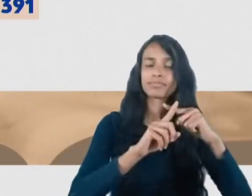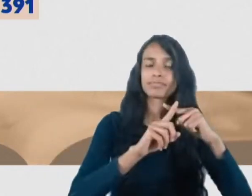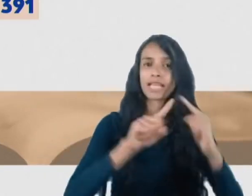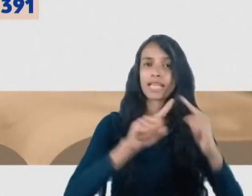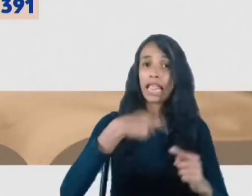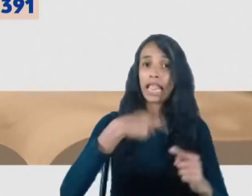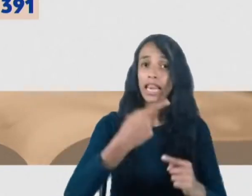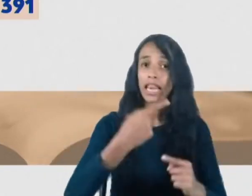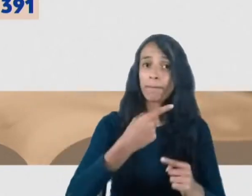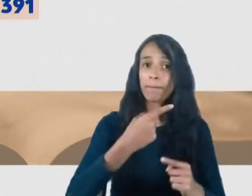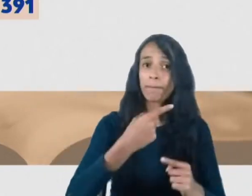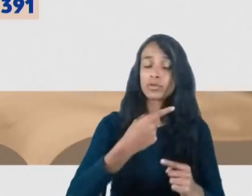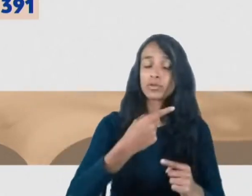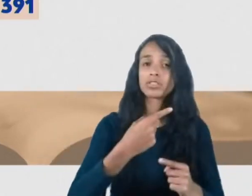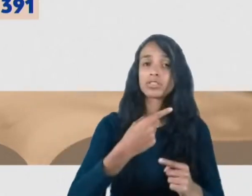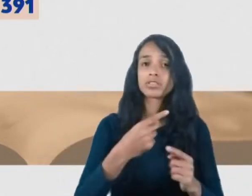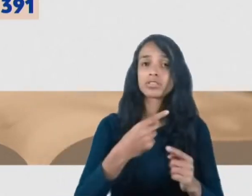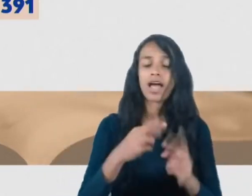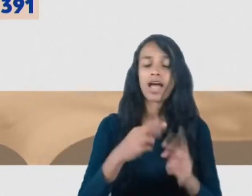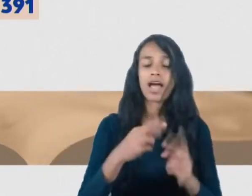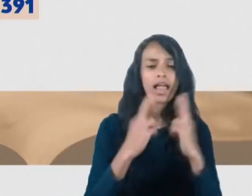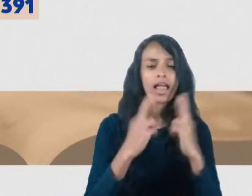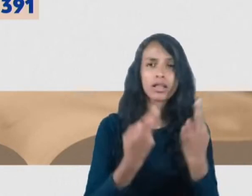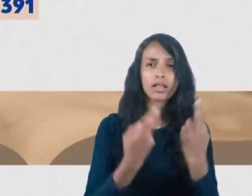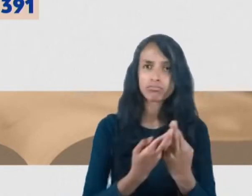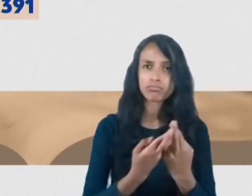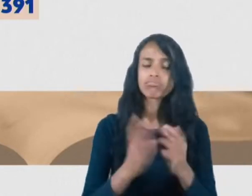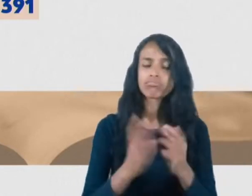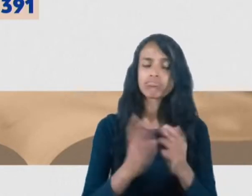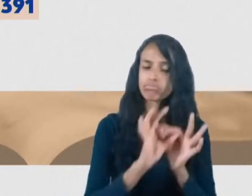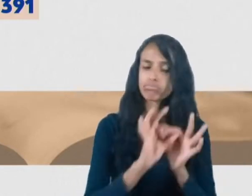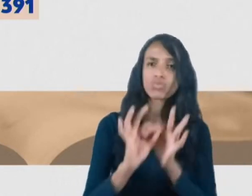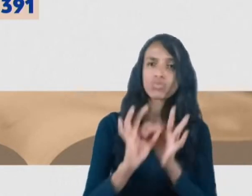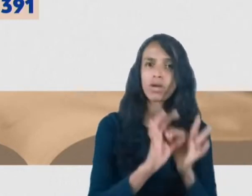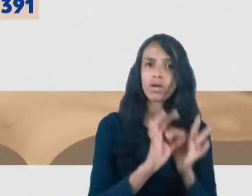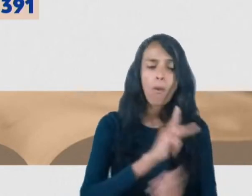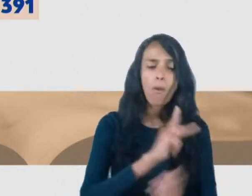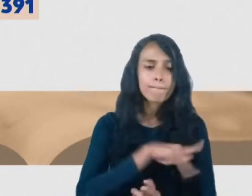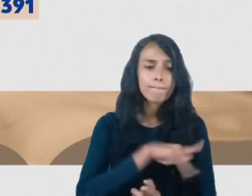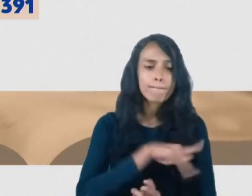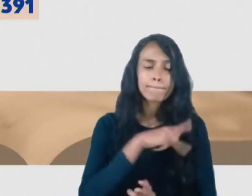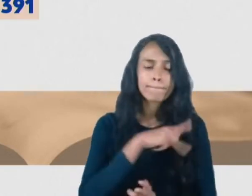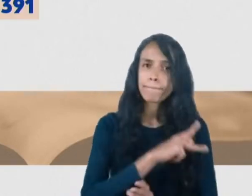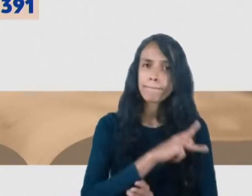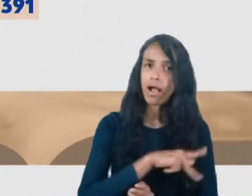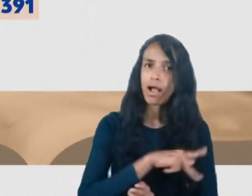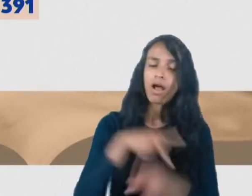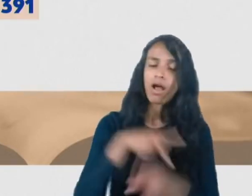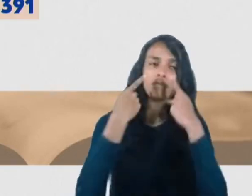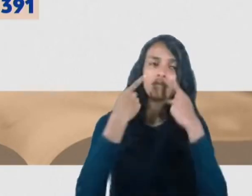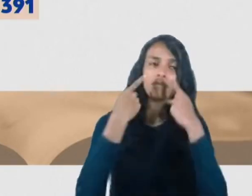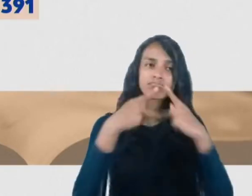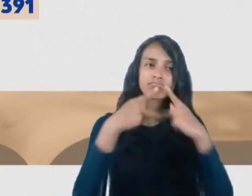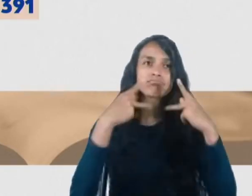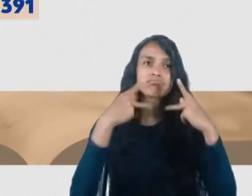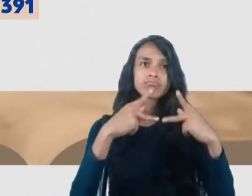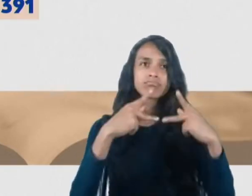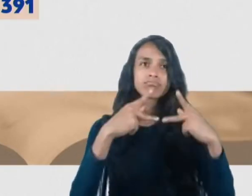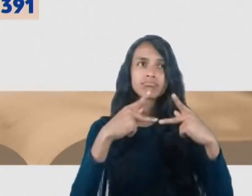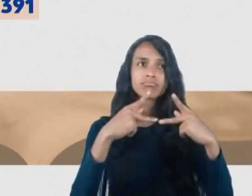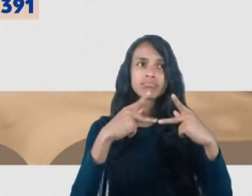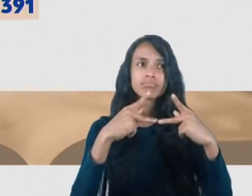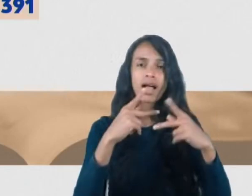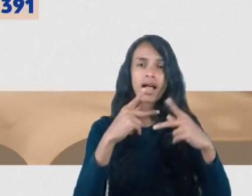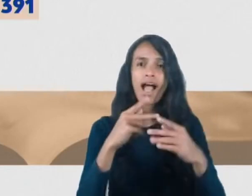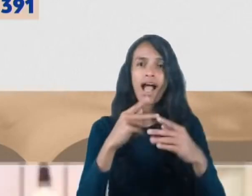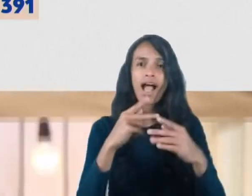Paulo ainda lhes falou largamente até a alvorada, ou seja, até o